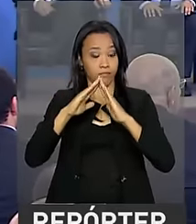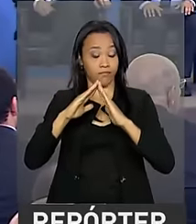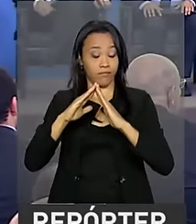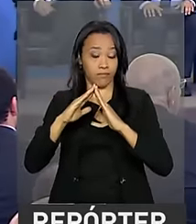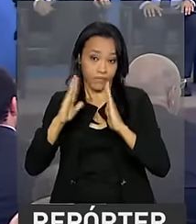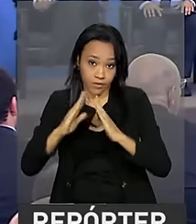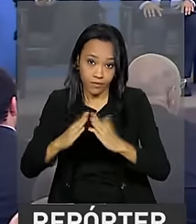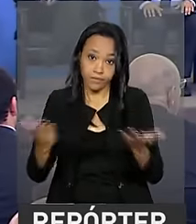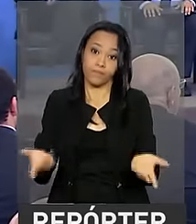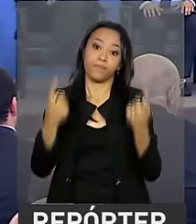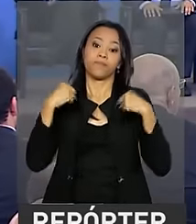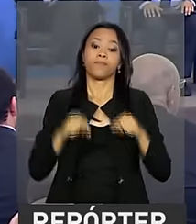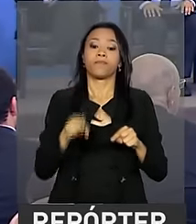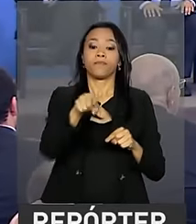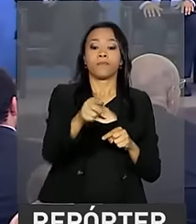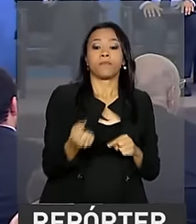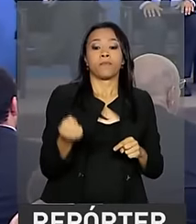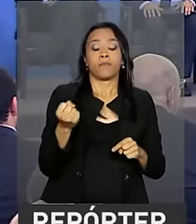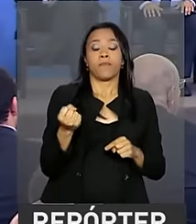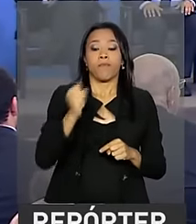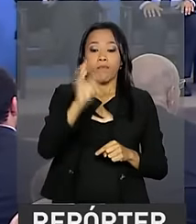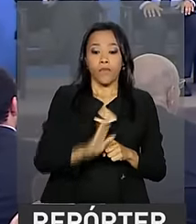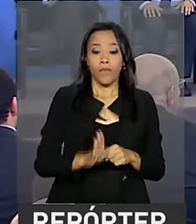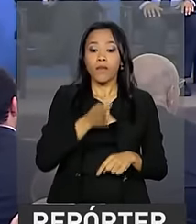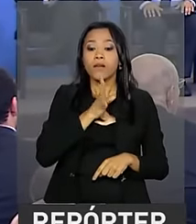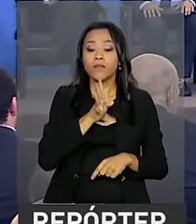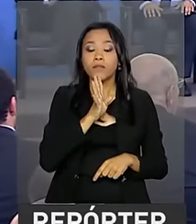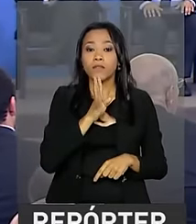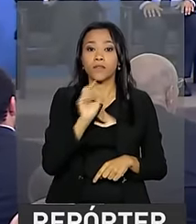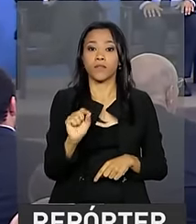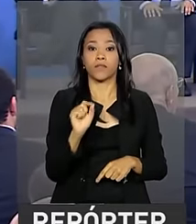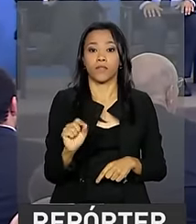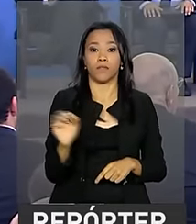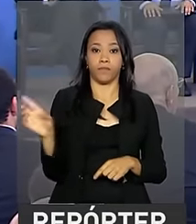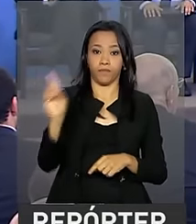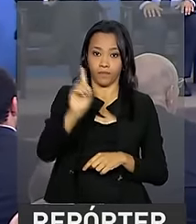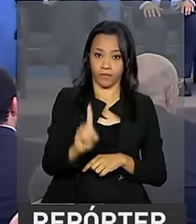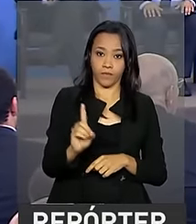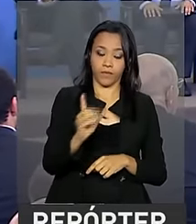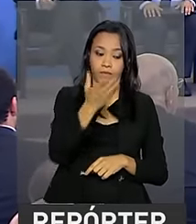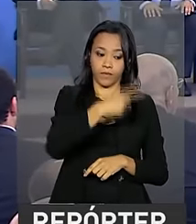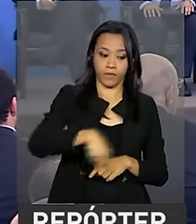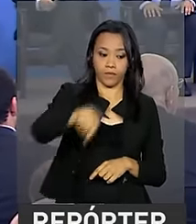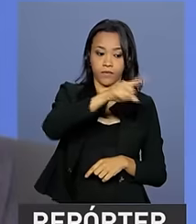Brasil conhece um pacto que aqui é firmado entre governo